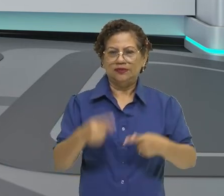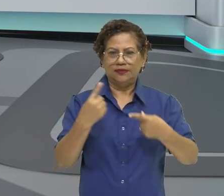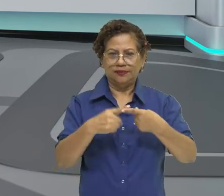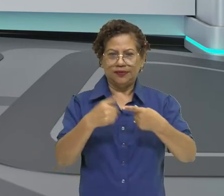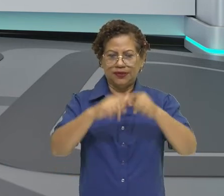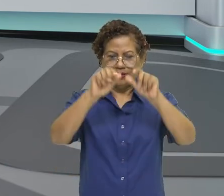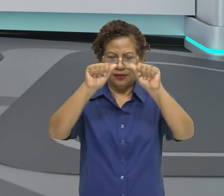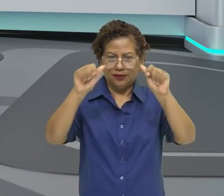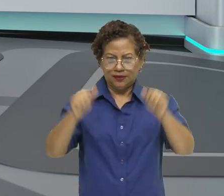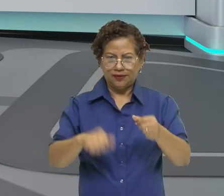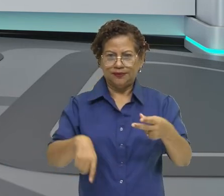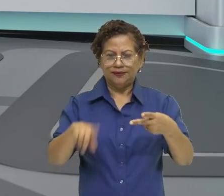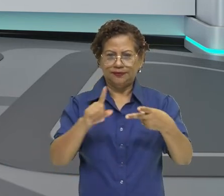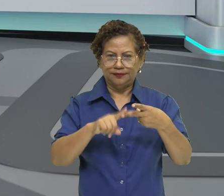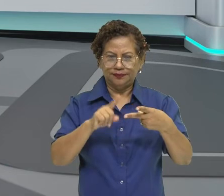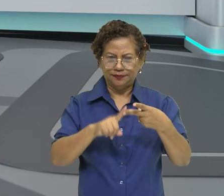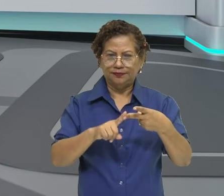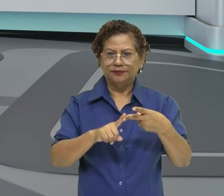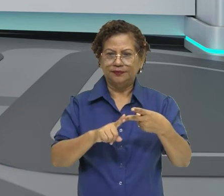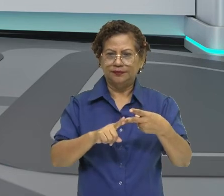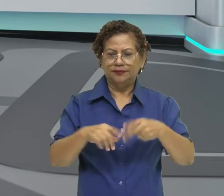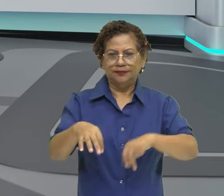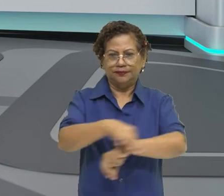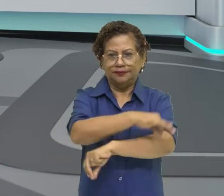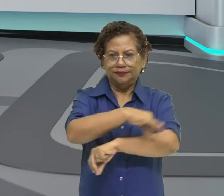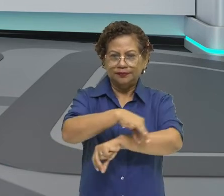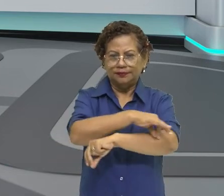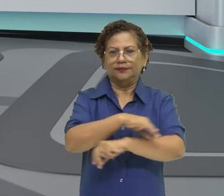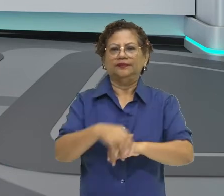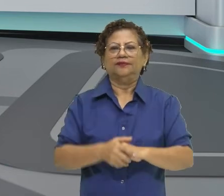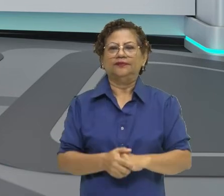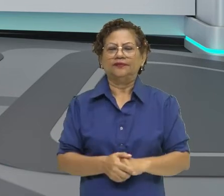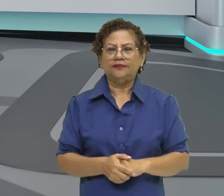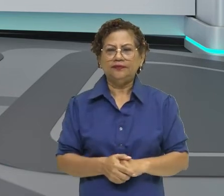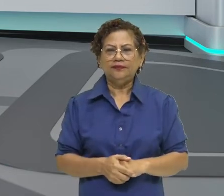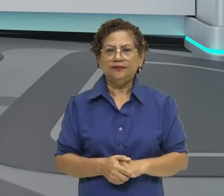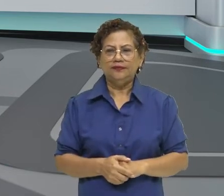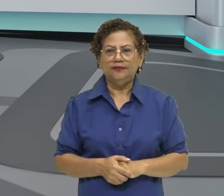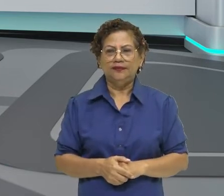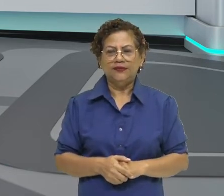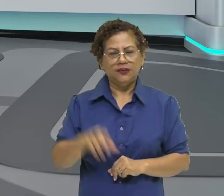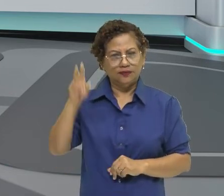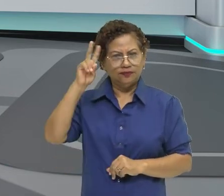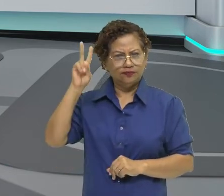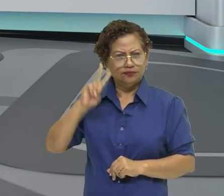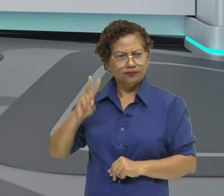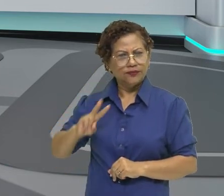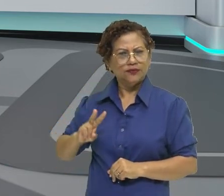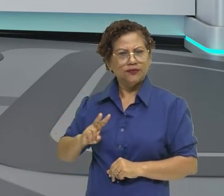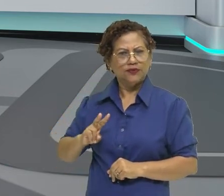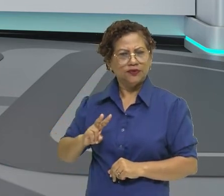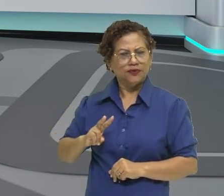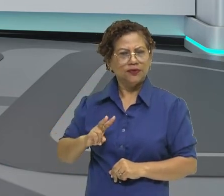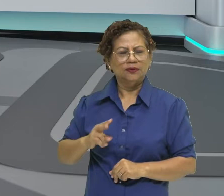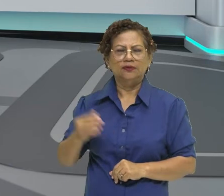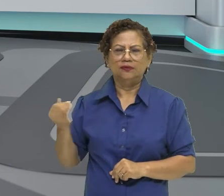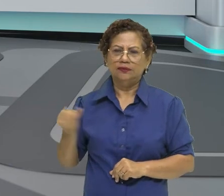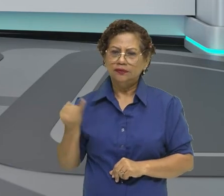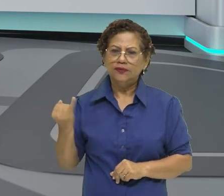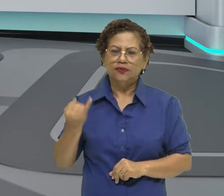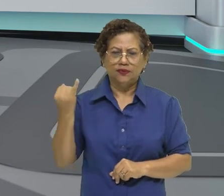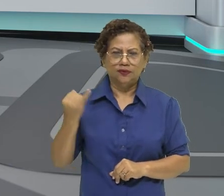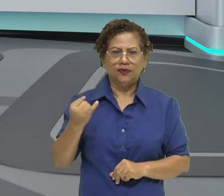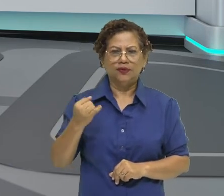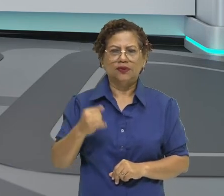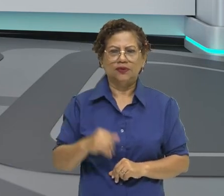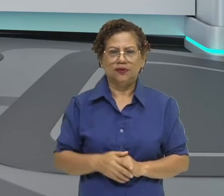A sociedade egípcia e grega, assim como a pré-história, ela tem uma infinidade de produções. Por isso que é importante a nossa